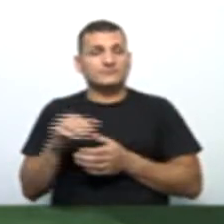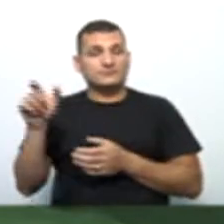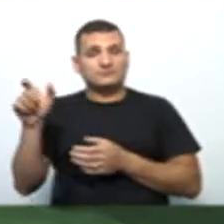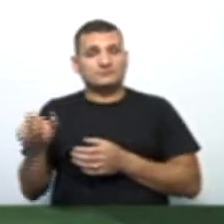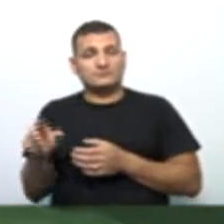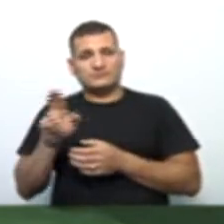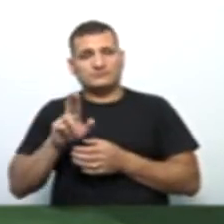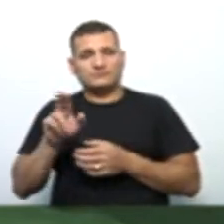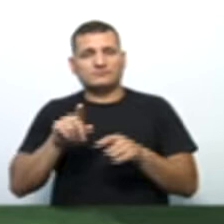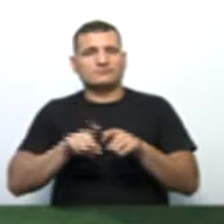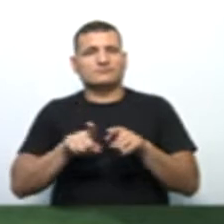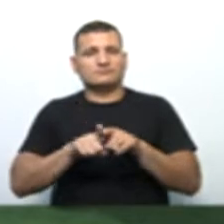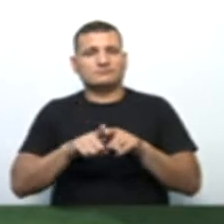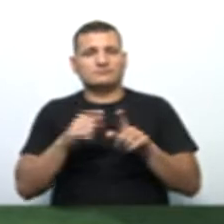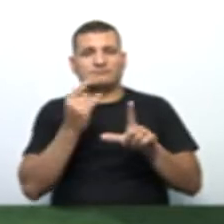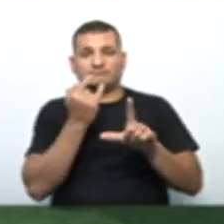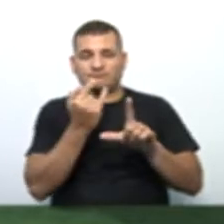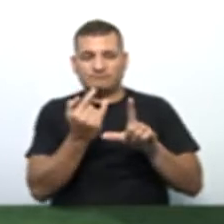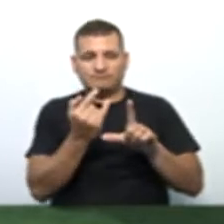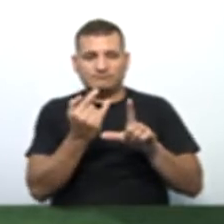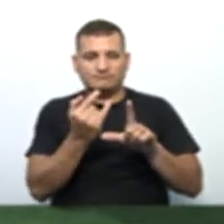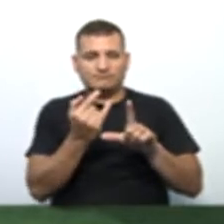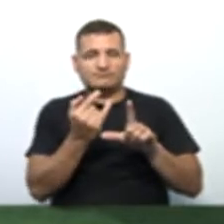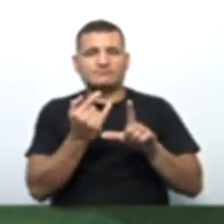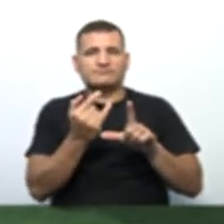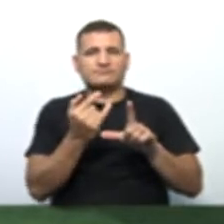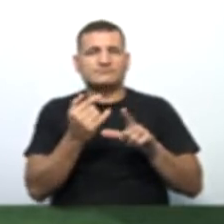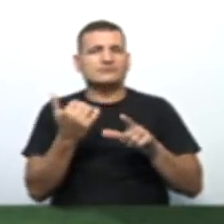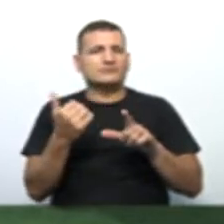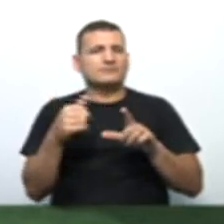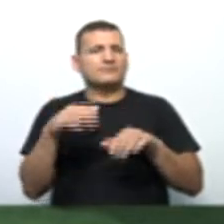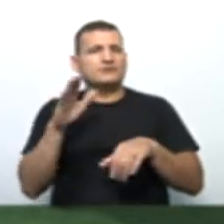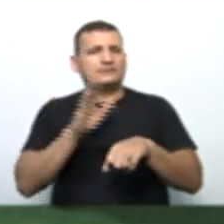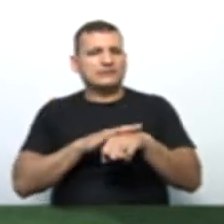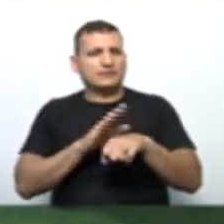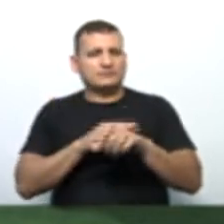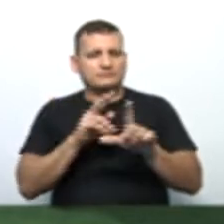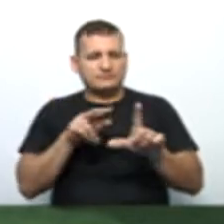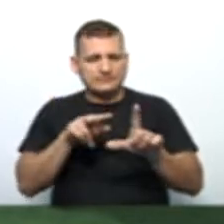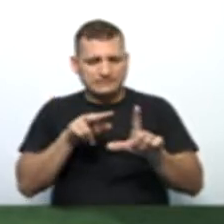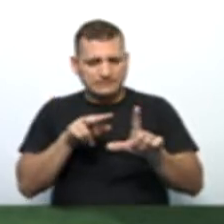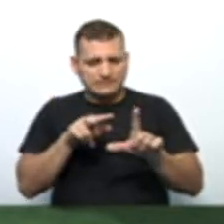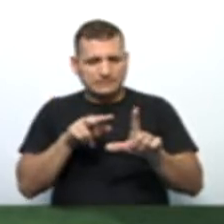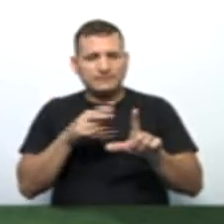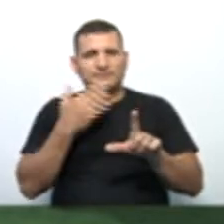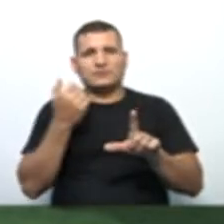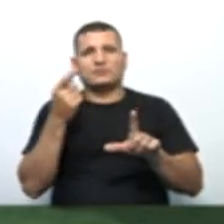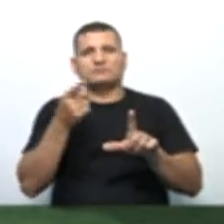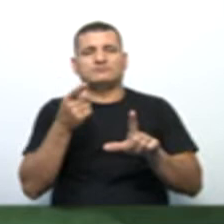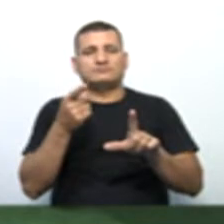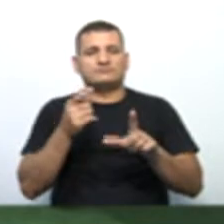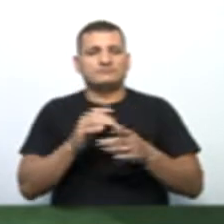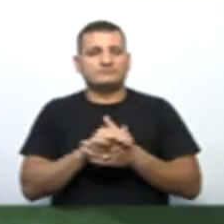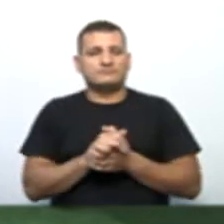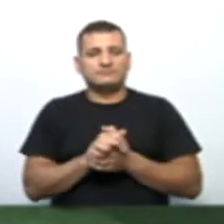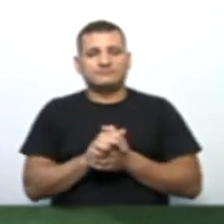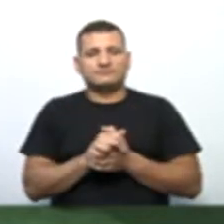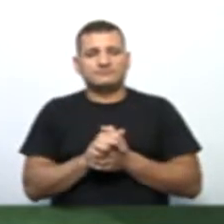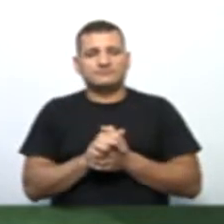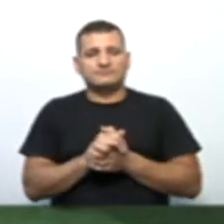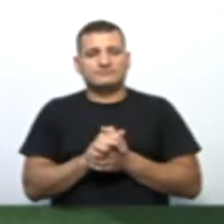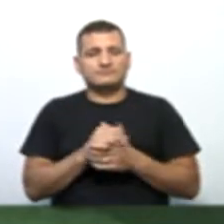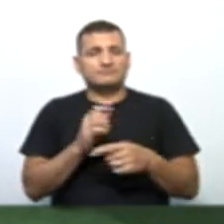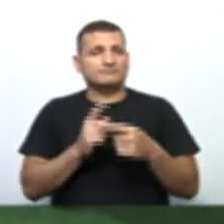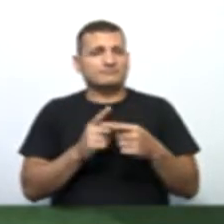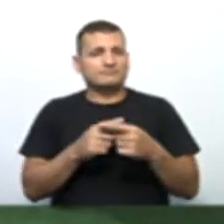natália fazer perder tempo no seu site quanto mais tempo ele ficar melhor pra você porque daí o que vai acontecer se o cara fica muito tempo e